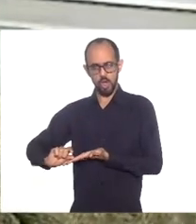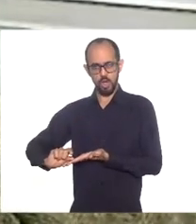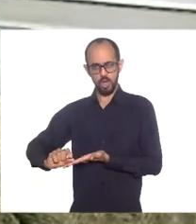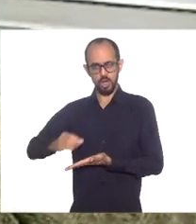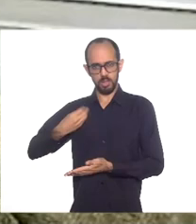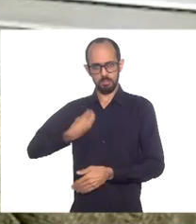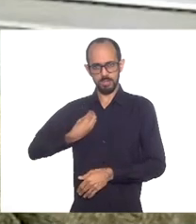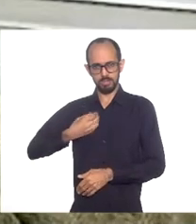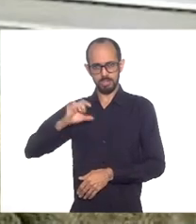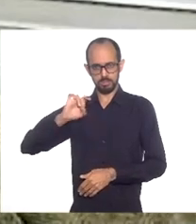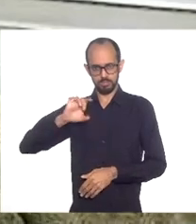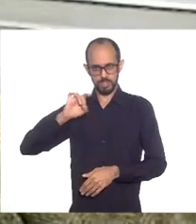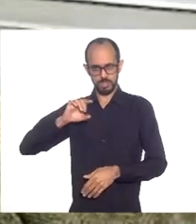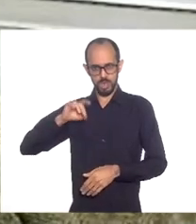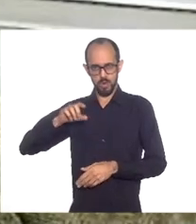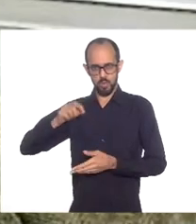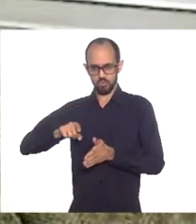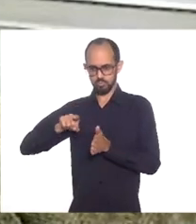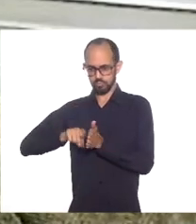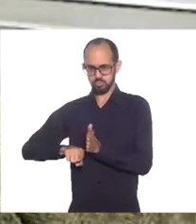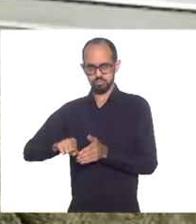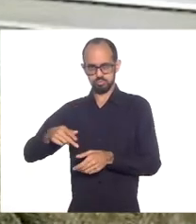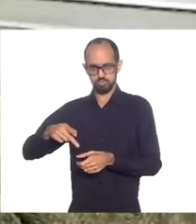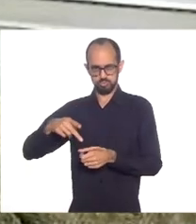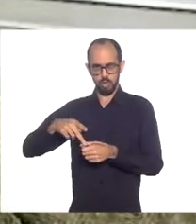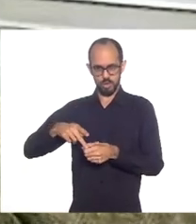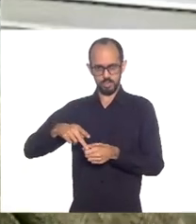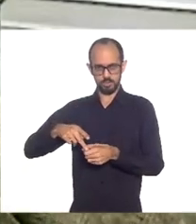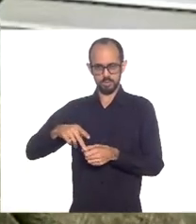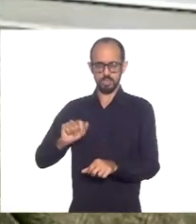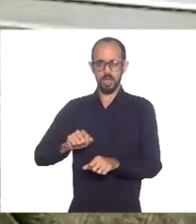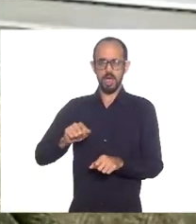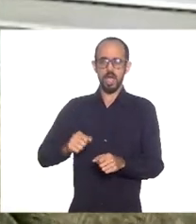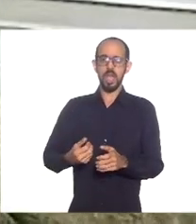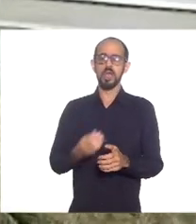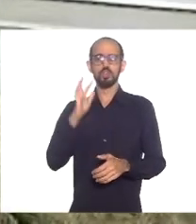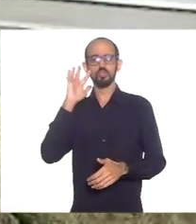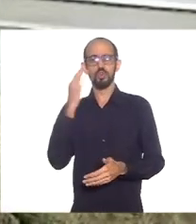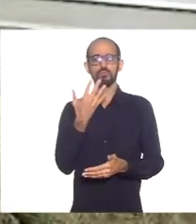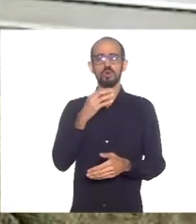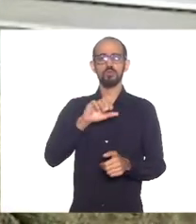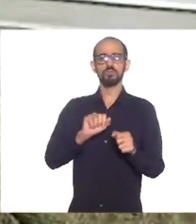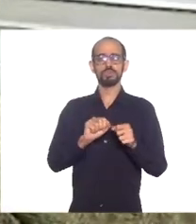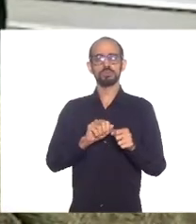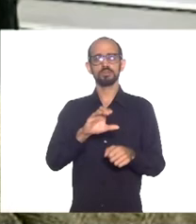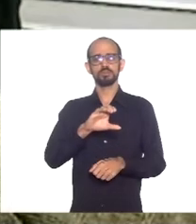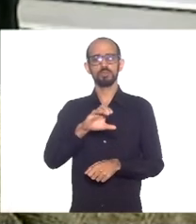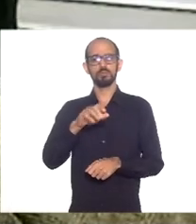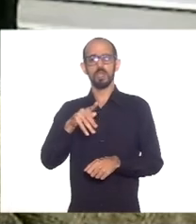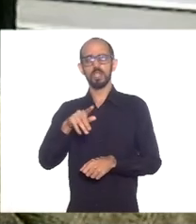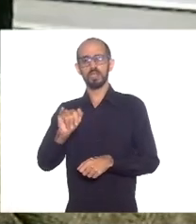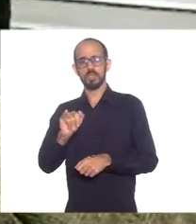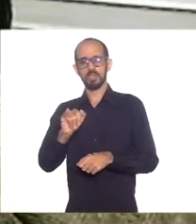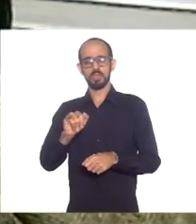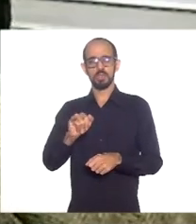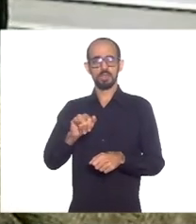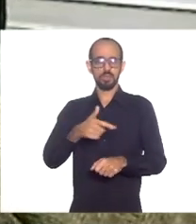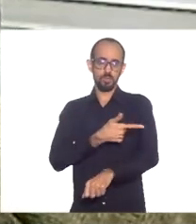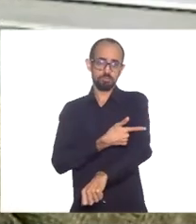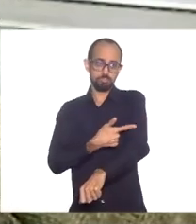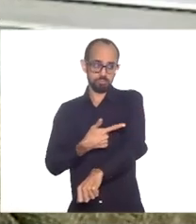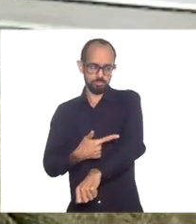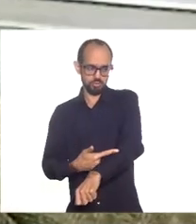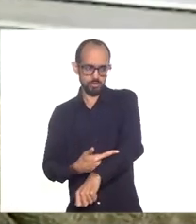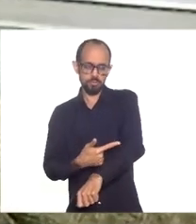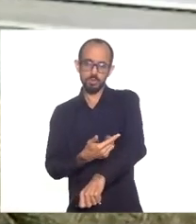participações especiais, decidiu abrir essa CPI e, gentilmente, me convidou para que